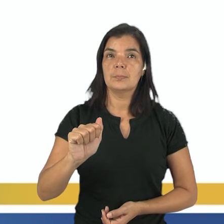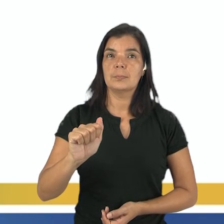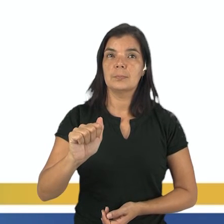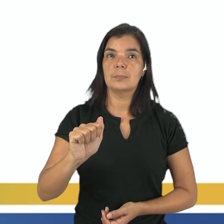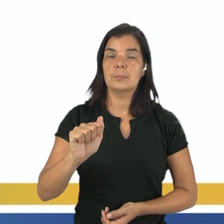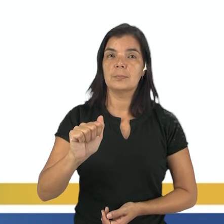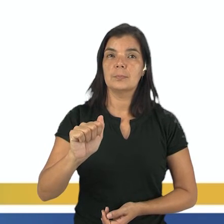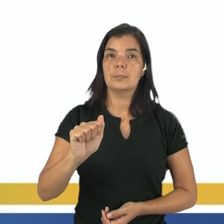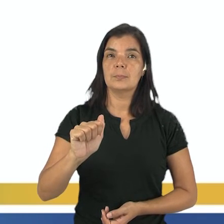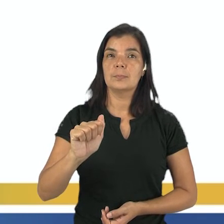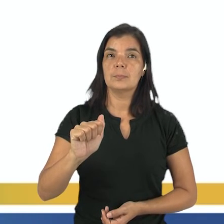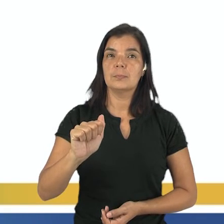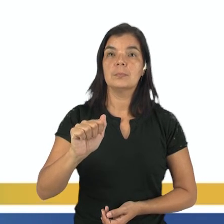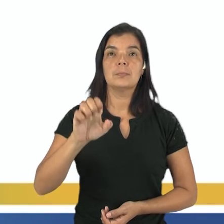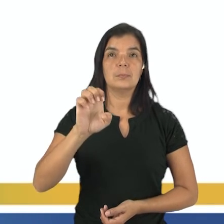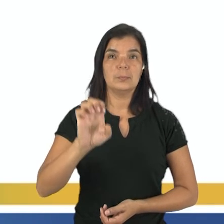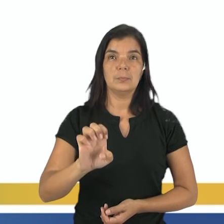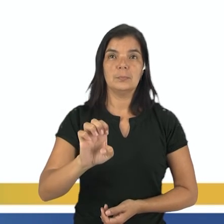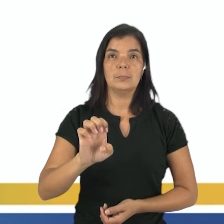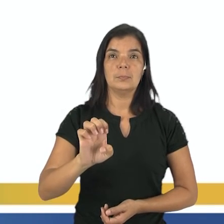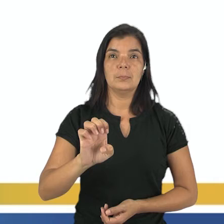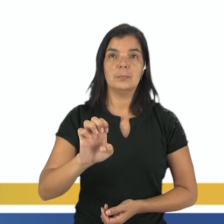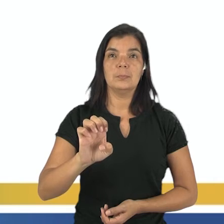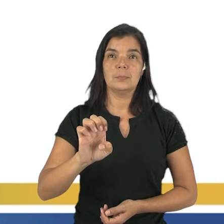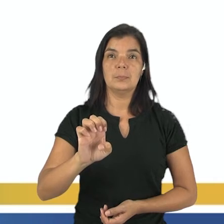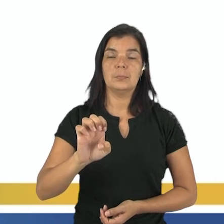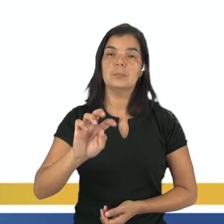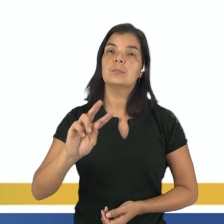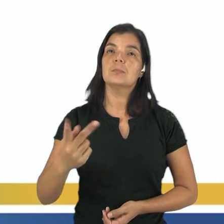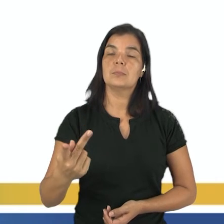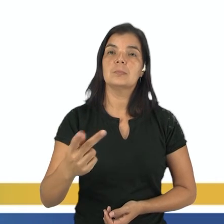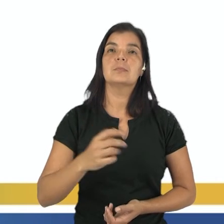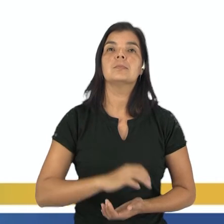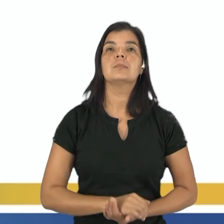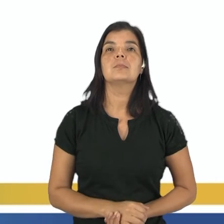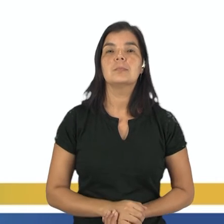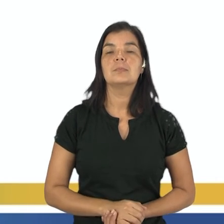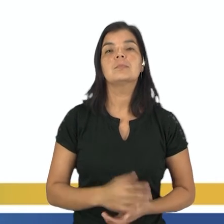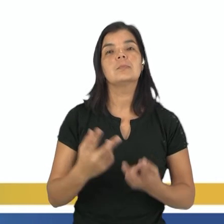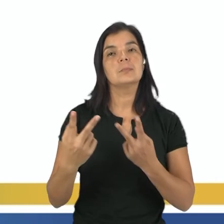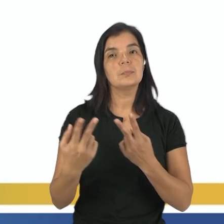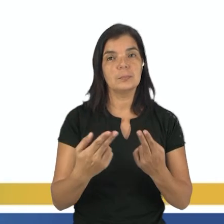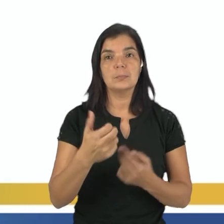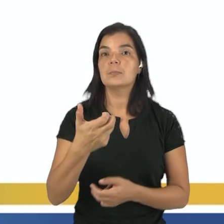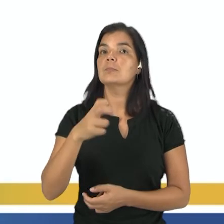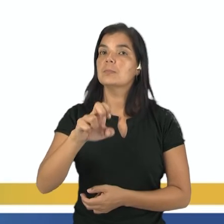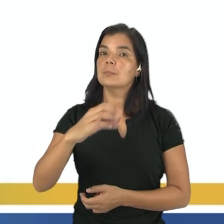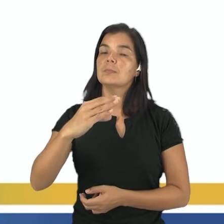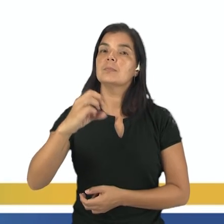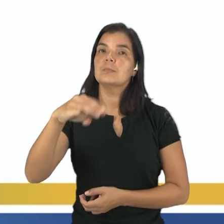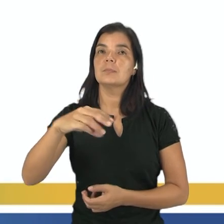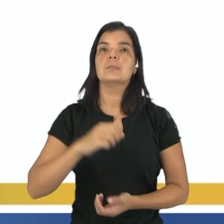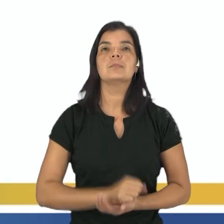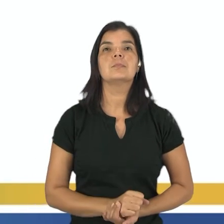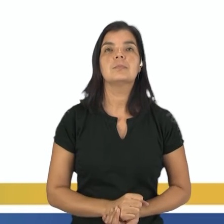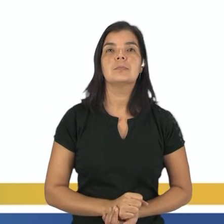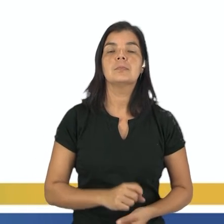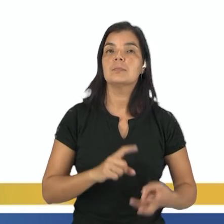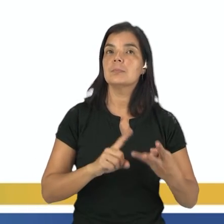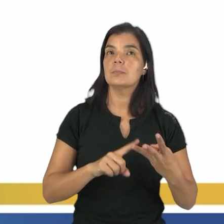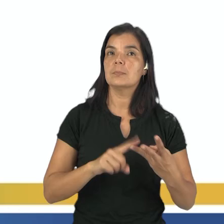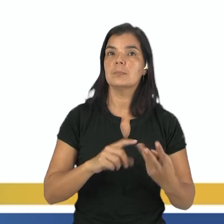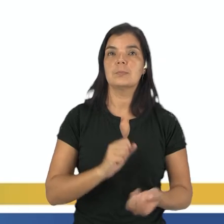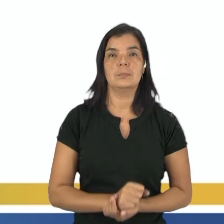depois vai para o vértice E depois do E vai para o H. Também andou 15 centímetros, ok? A